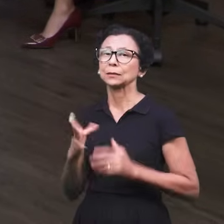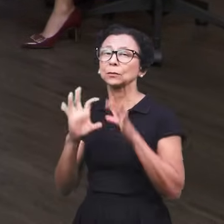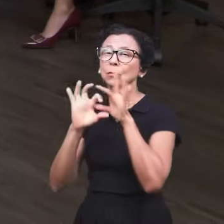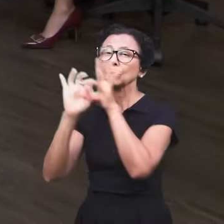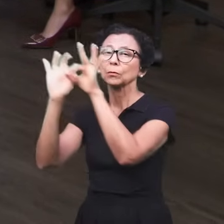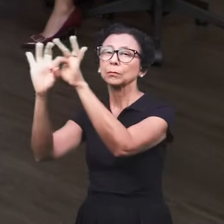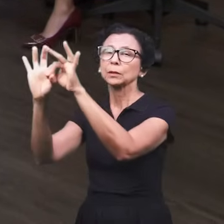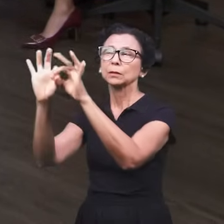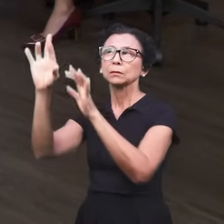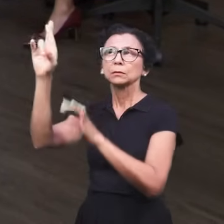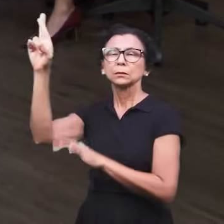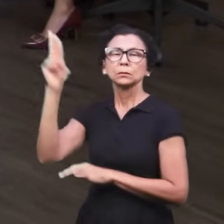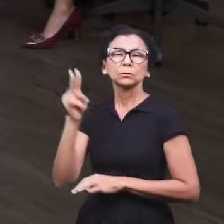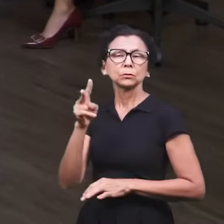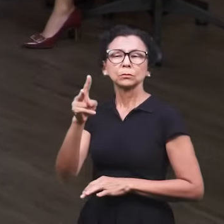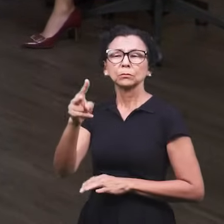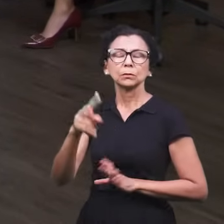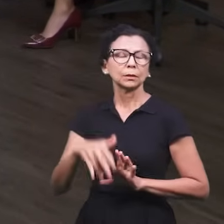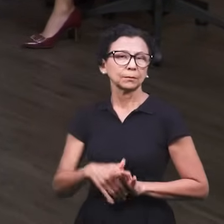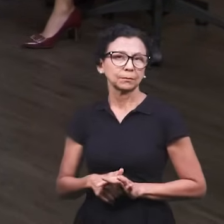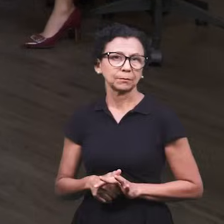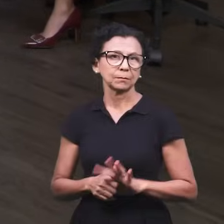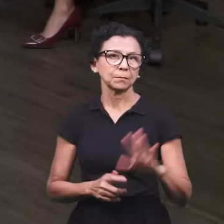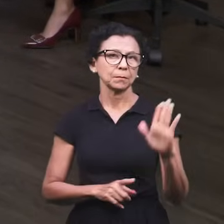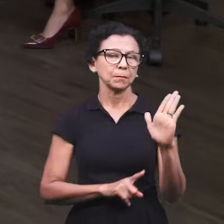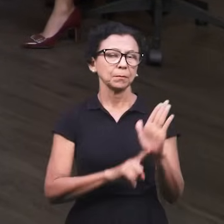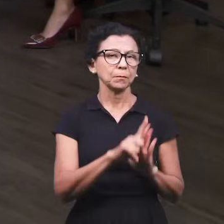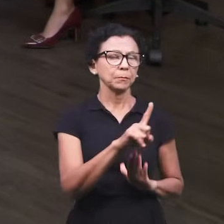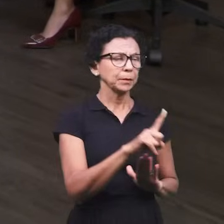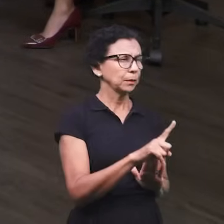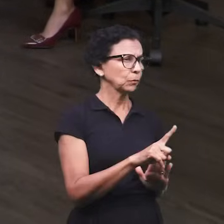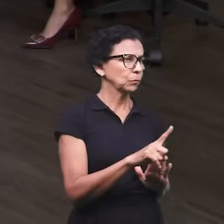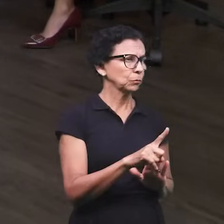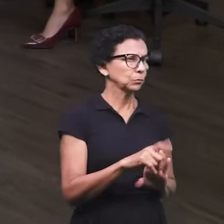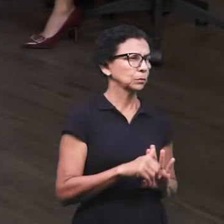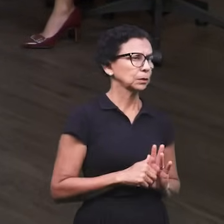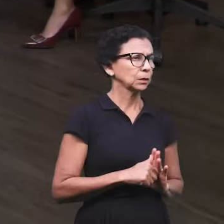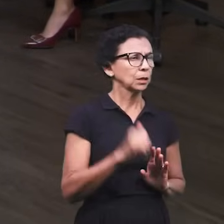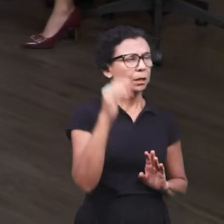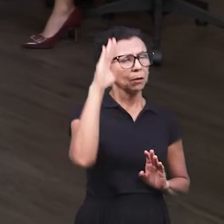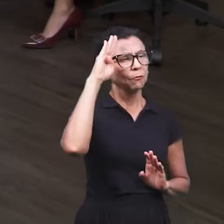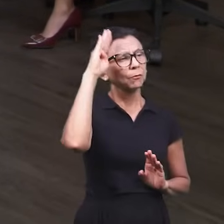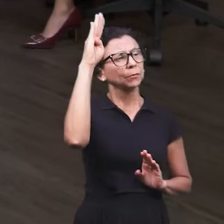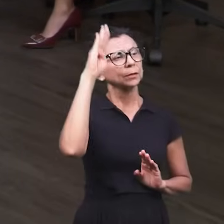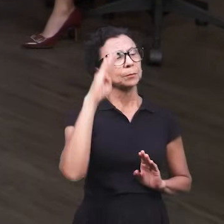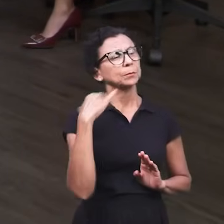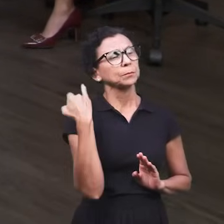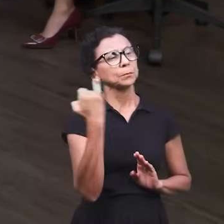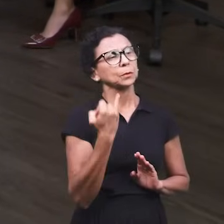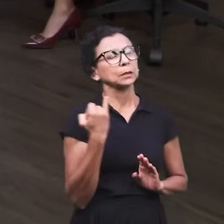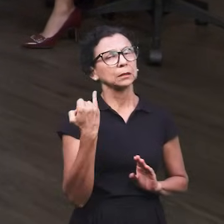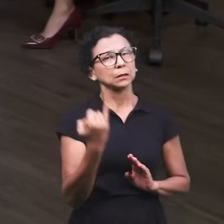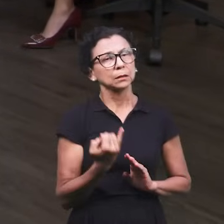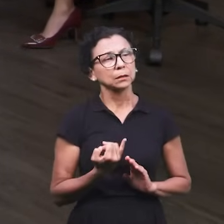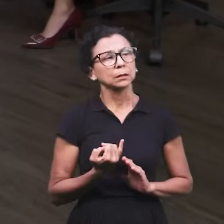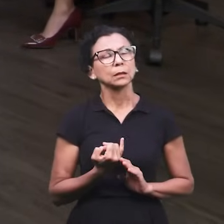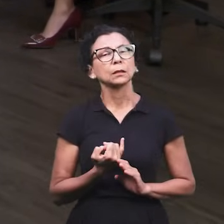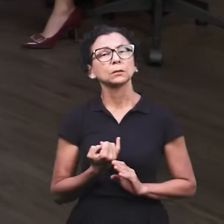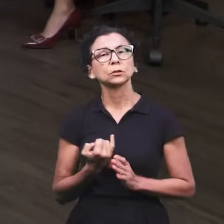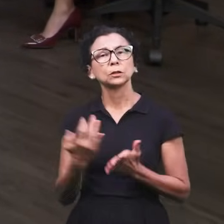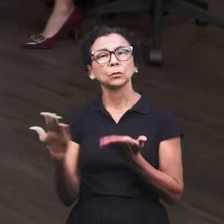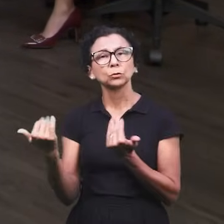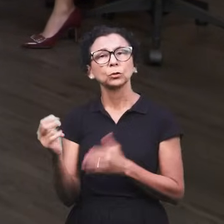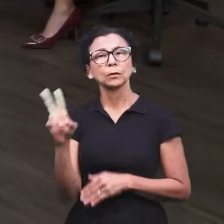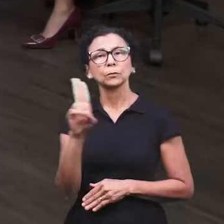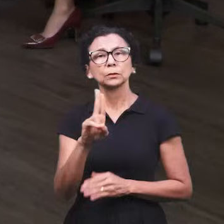eu pergunto ao senhor, o quanto é importante, quanto é fundamental que o jovem, né, utilize os meios de graça